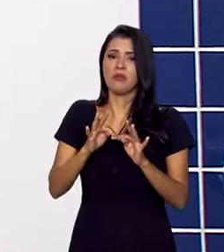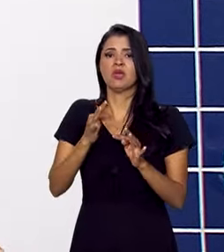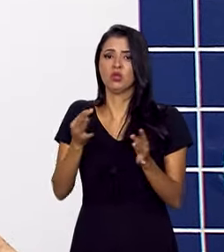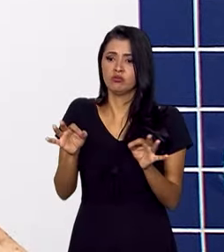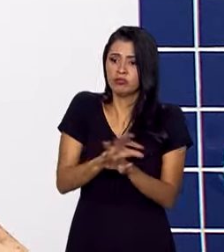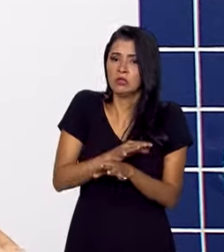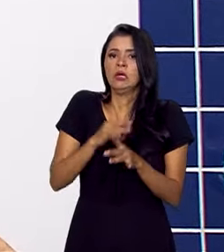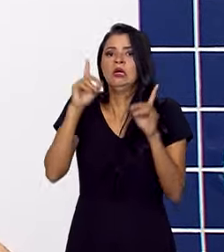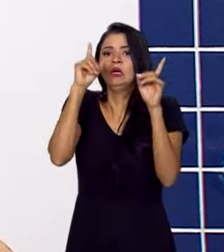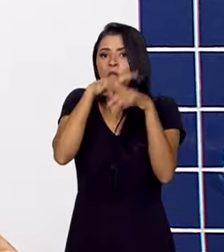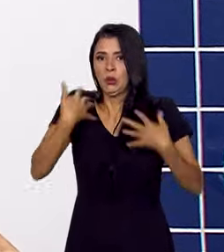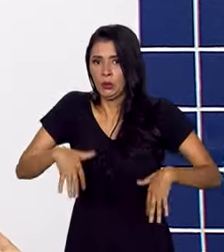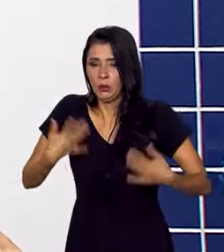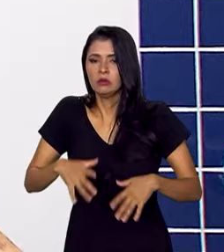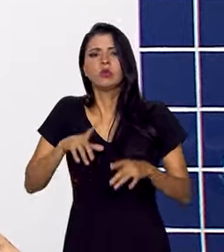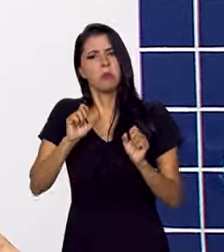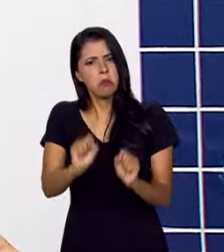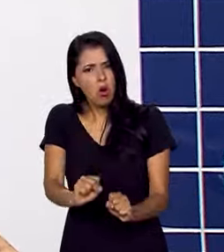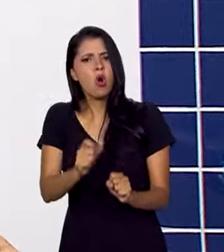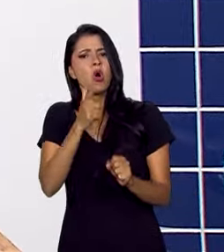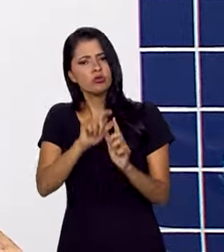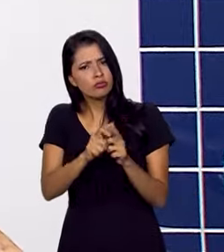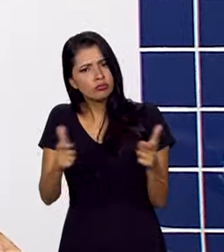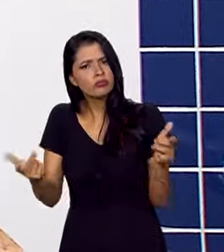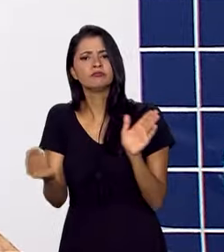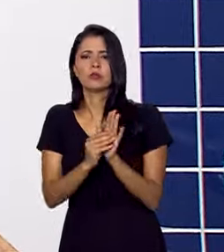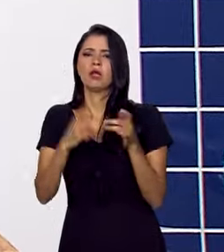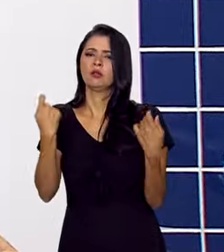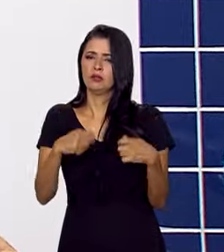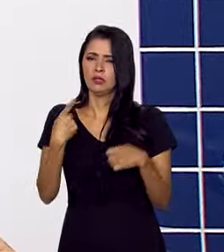complexos, então a gente pode cada vez mais abarcar as necessidades desses pacientes.